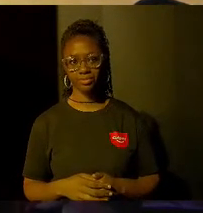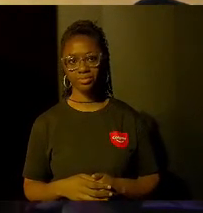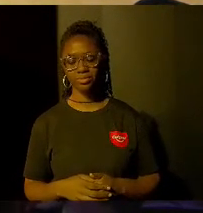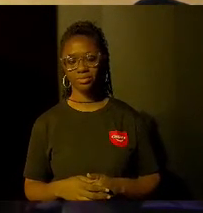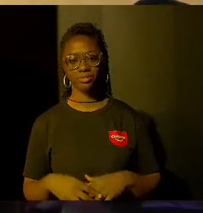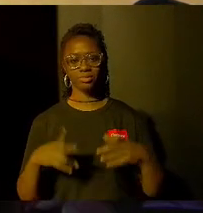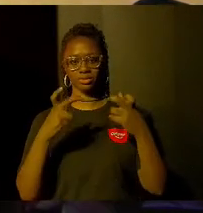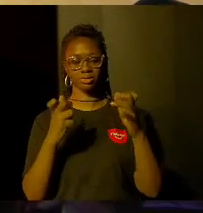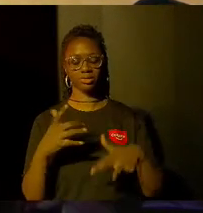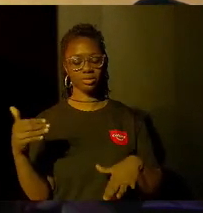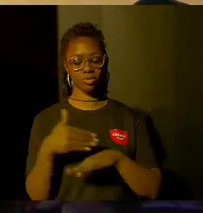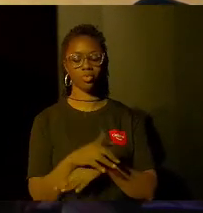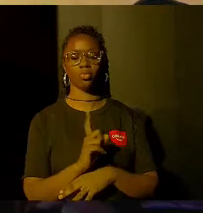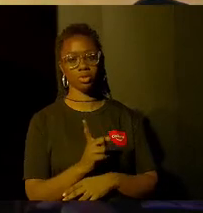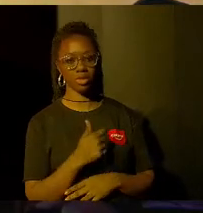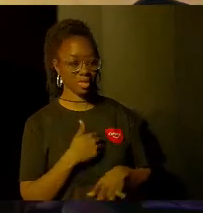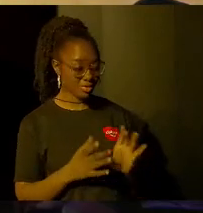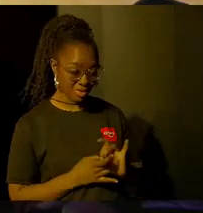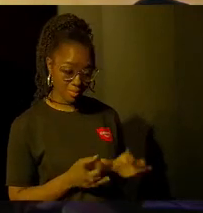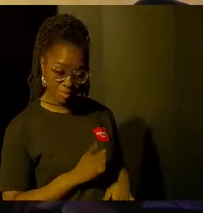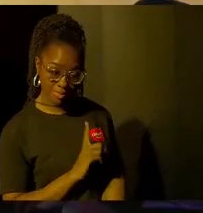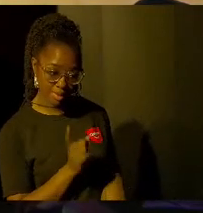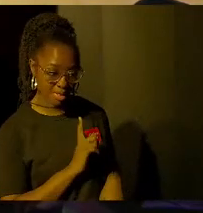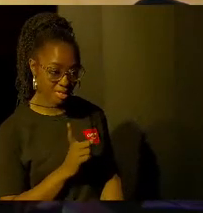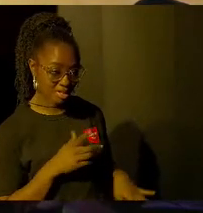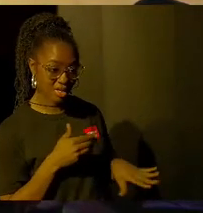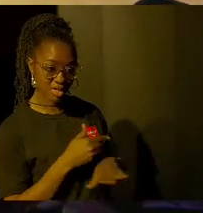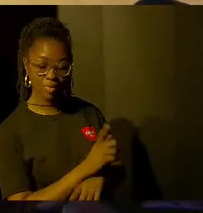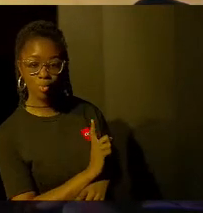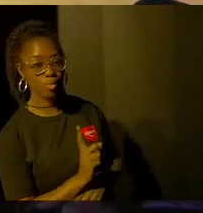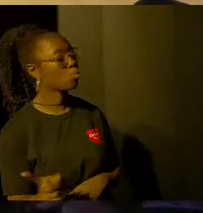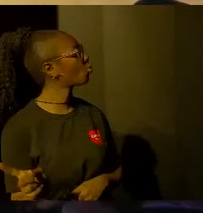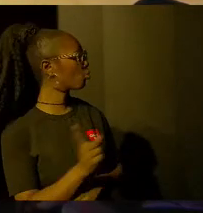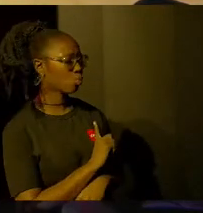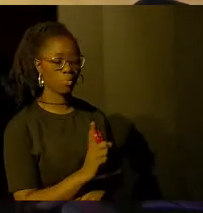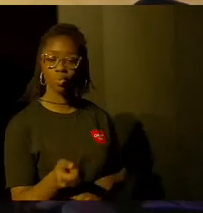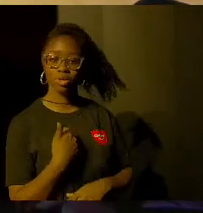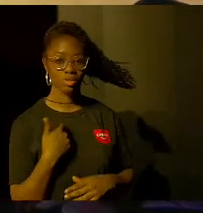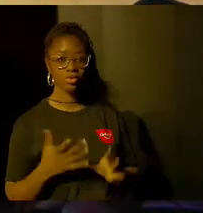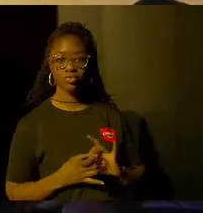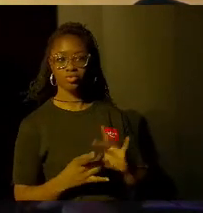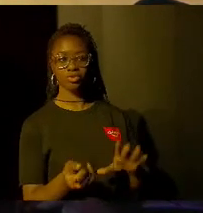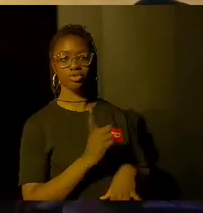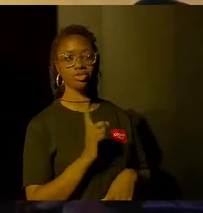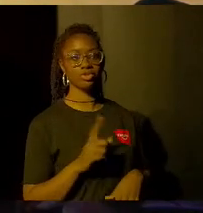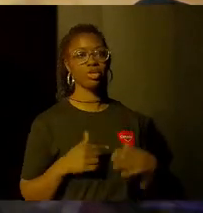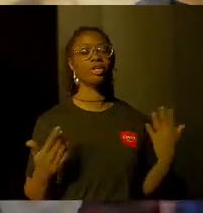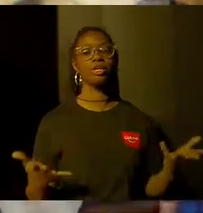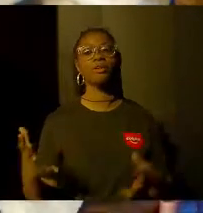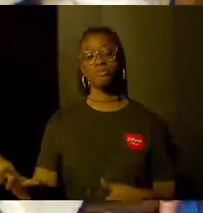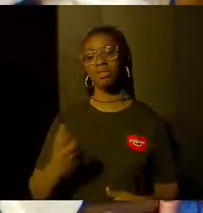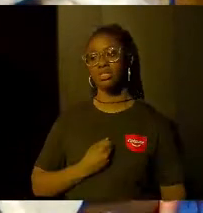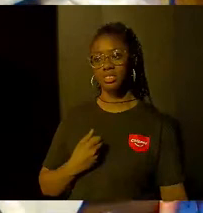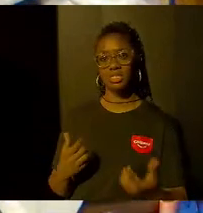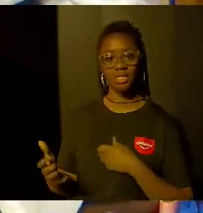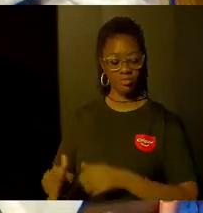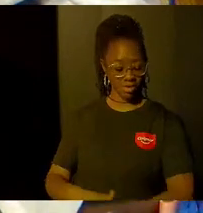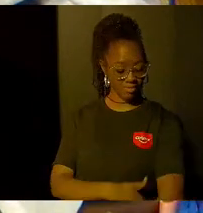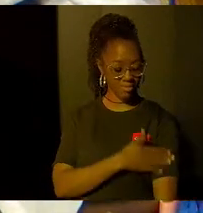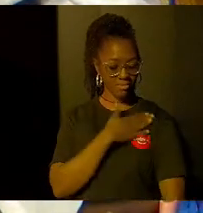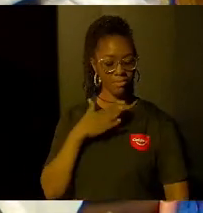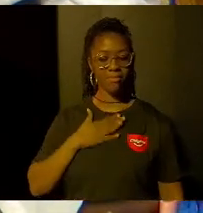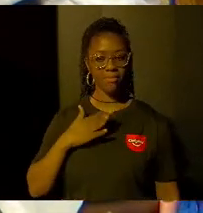rapaz não entra aqui eu não vou deixar entrar aqui a paz não entra aqui a paz não entra eu não vou deixar entrar quem é que vai salvar a minha pele